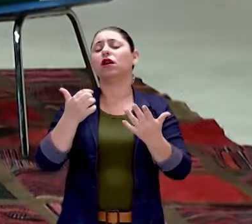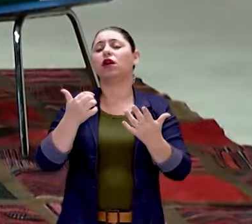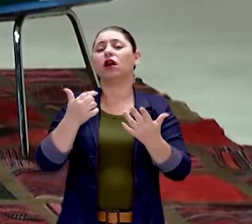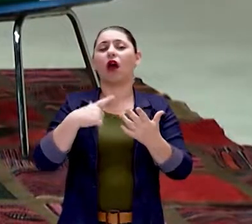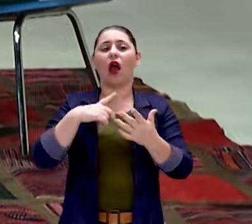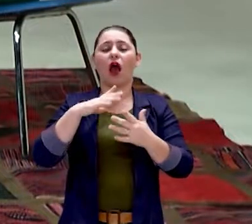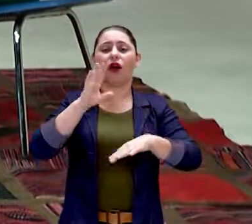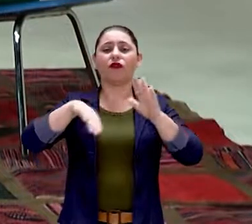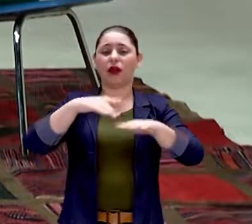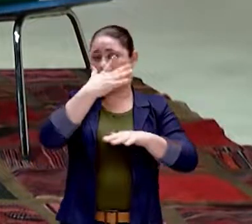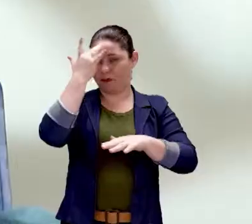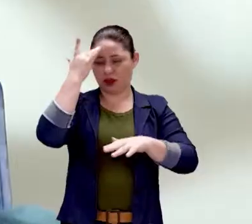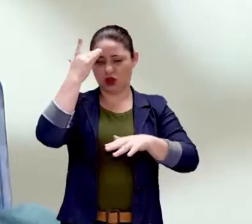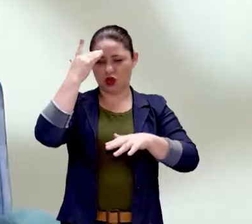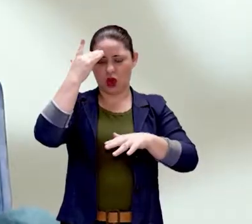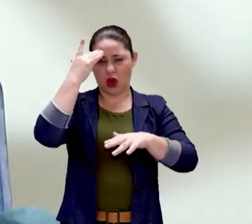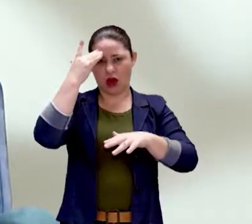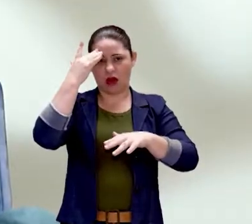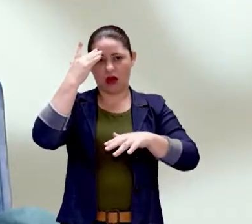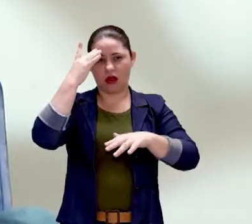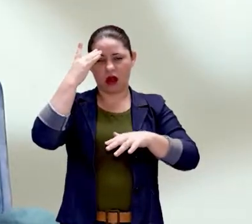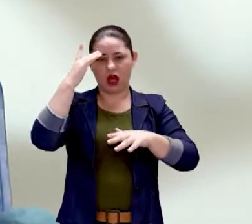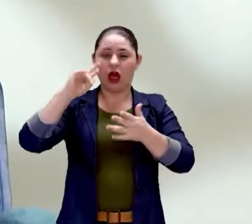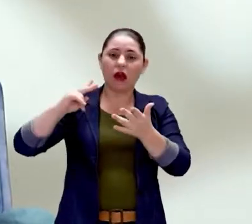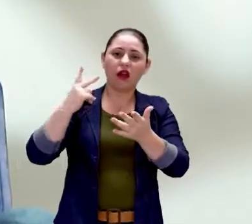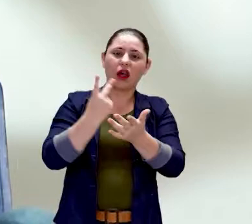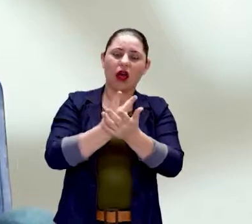vezes uma má postura, alguma